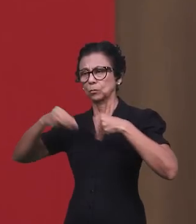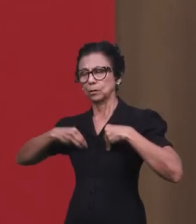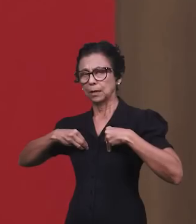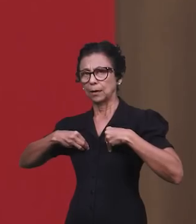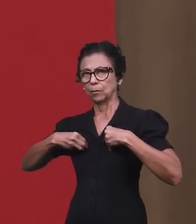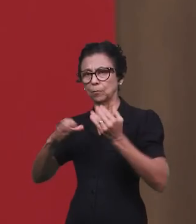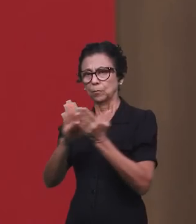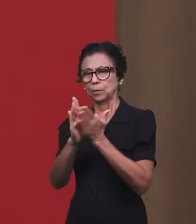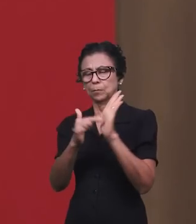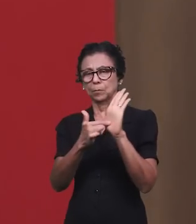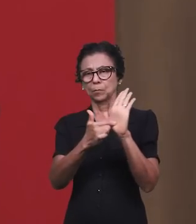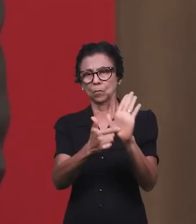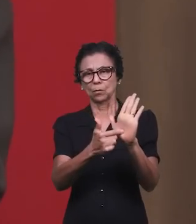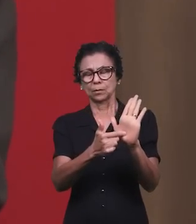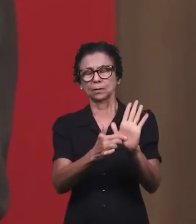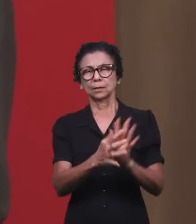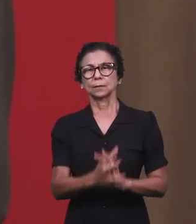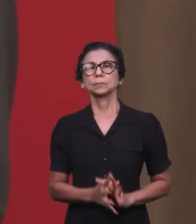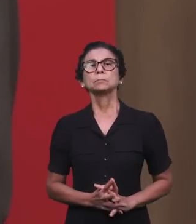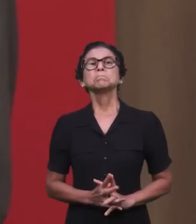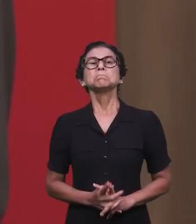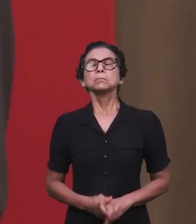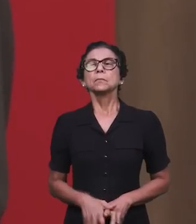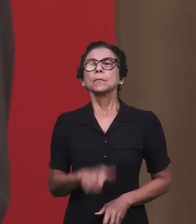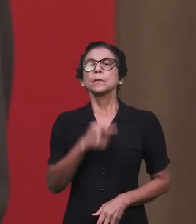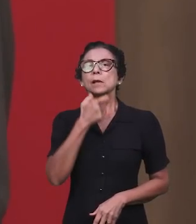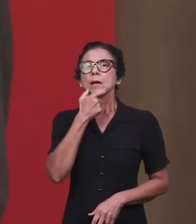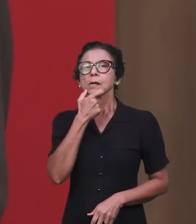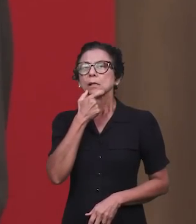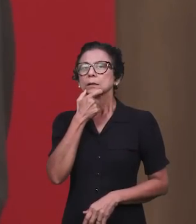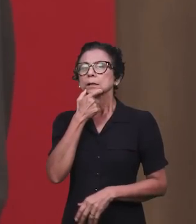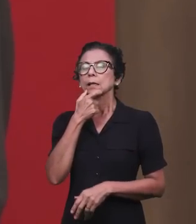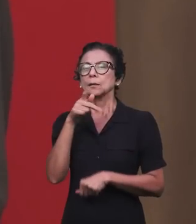Então a Inglaterra aceitou